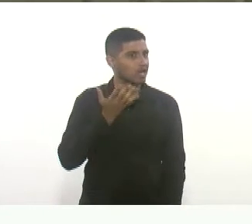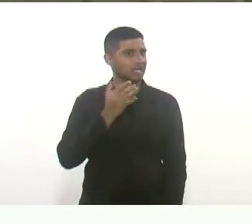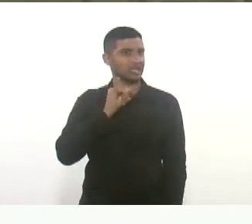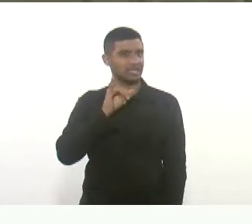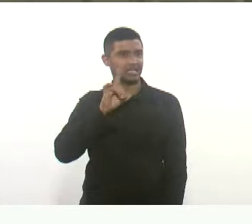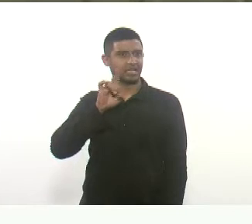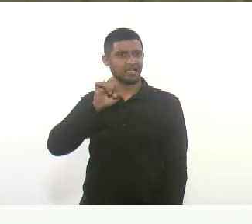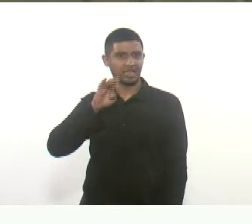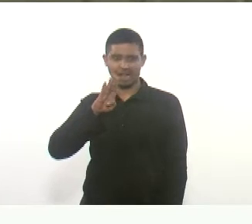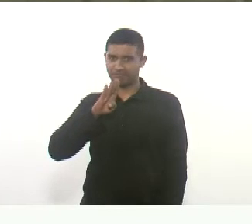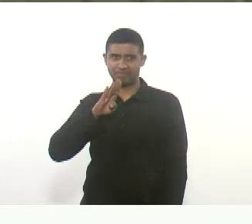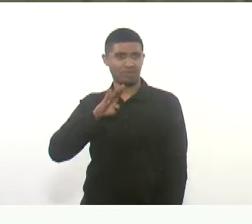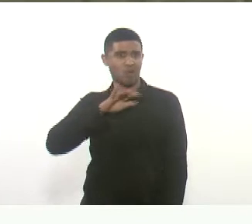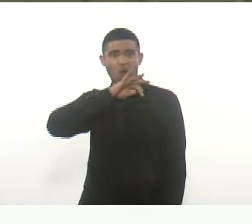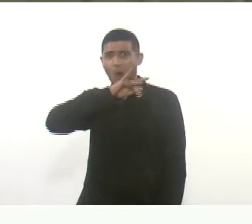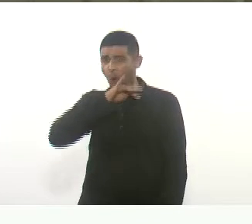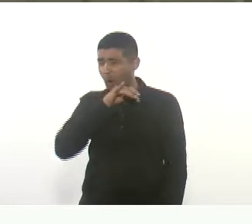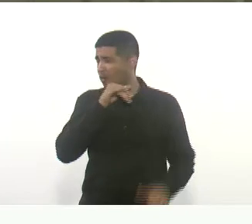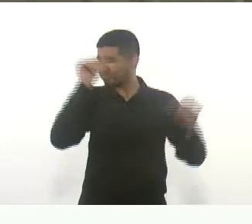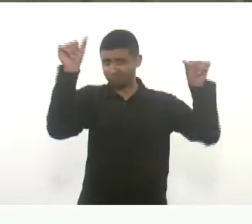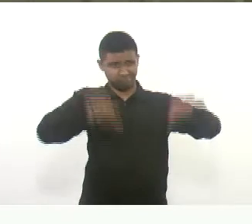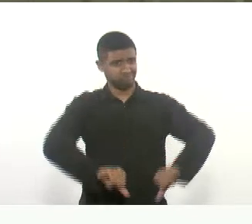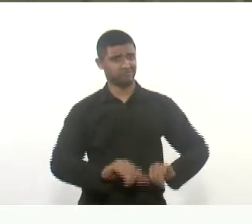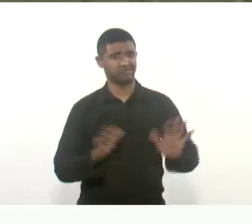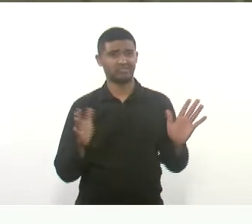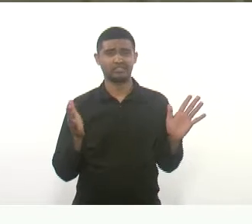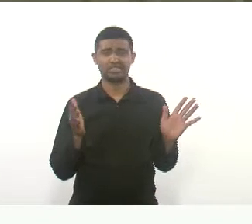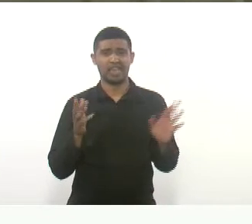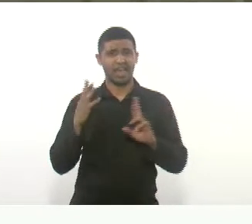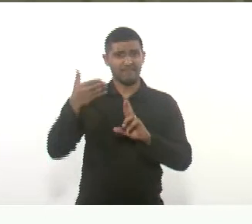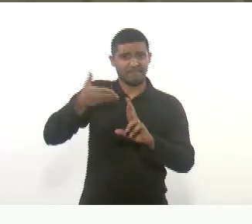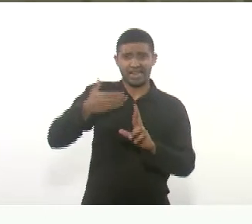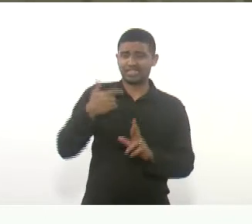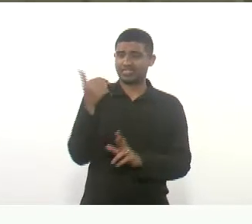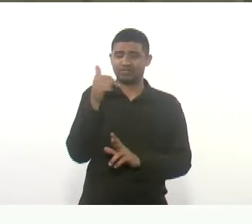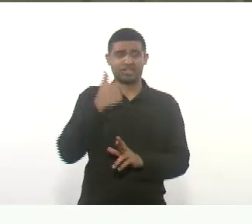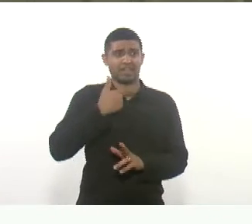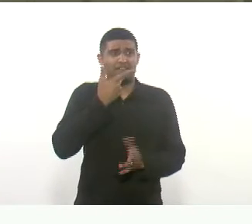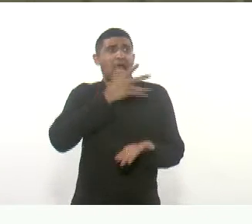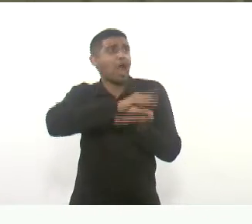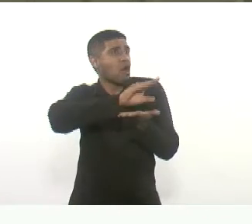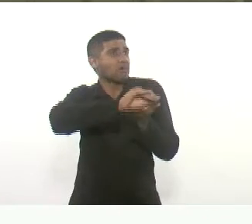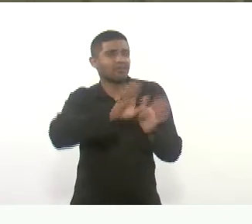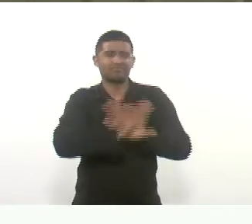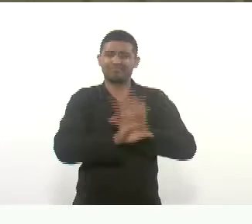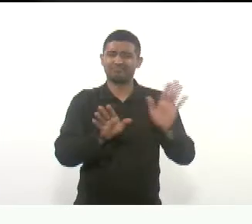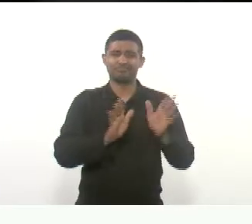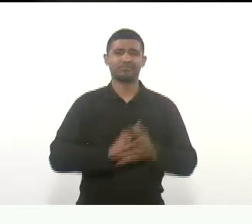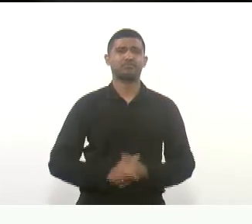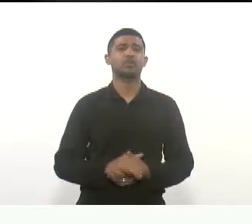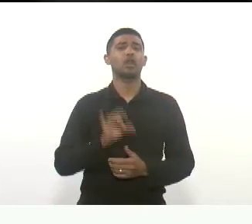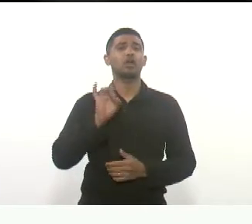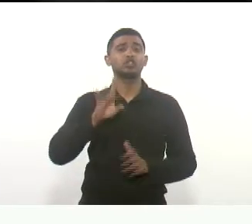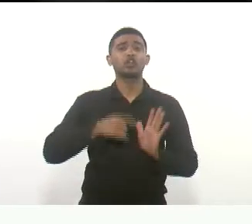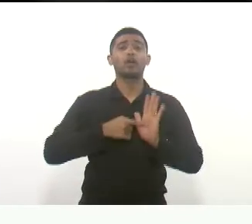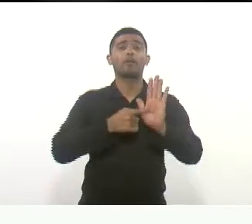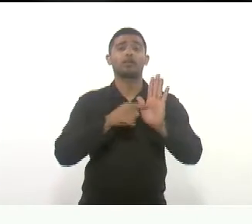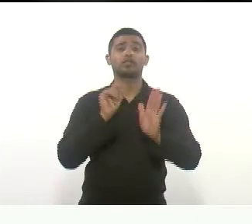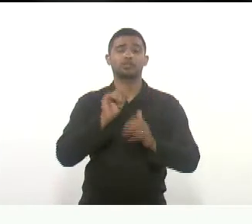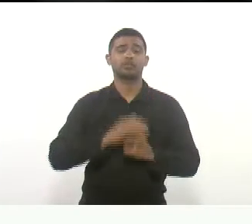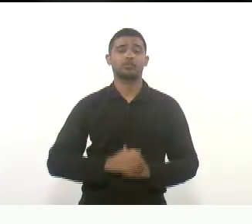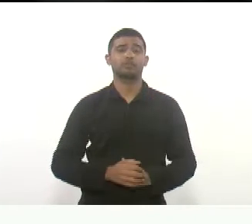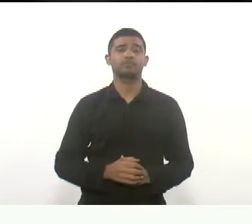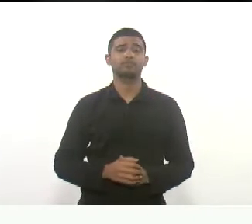tem nenhuma boa referência aqui, não, para a gente olhar e falar, poxa, vamos copiar. Mas, só mostrando que